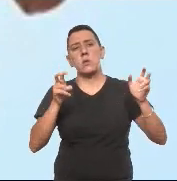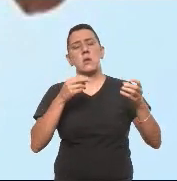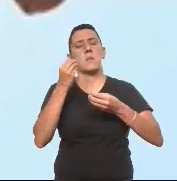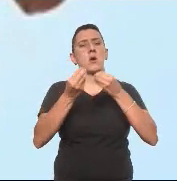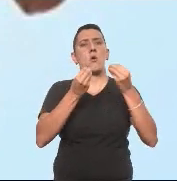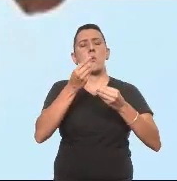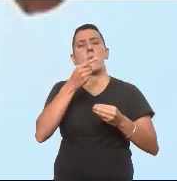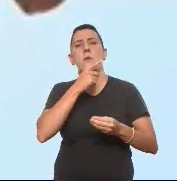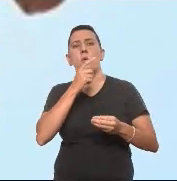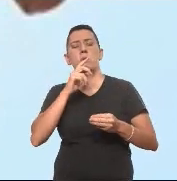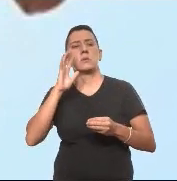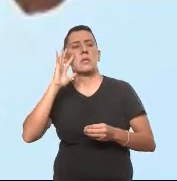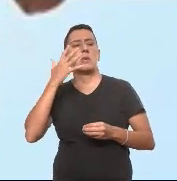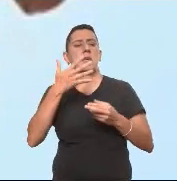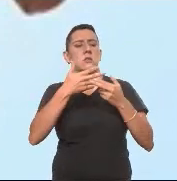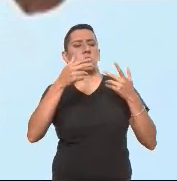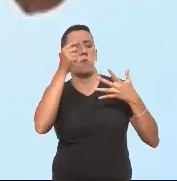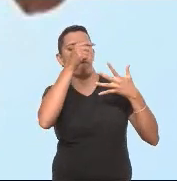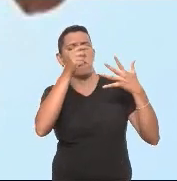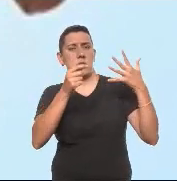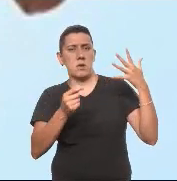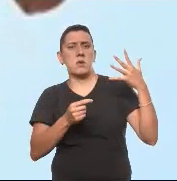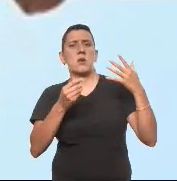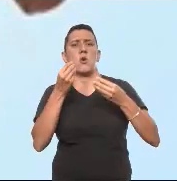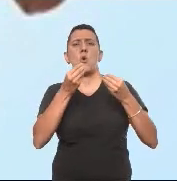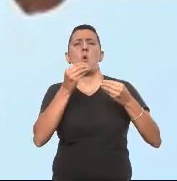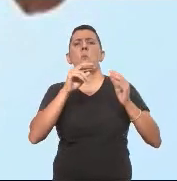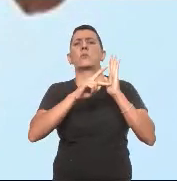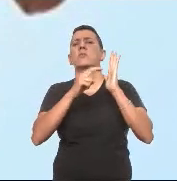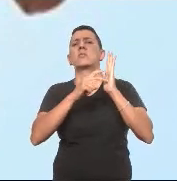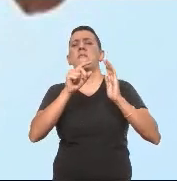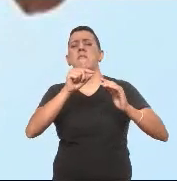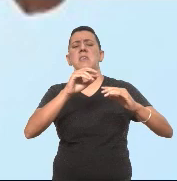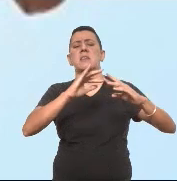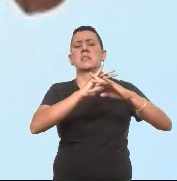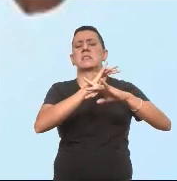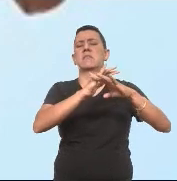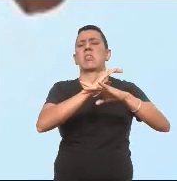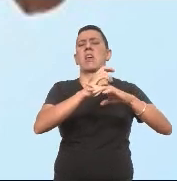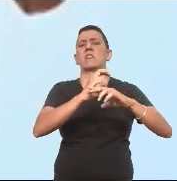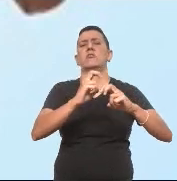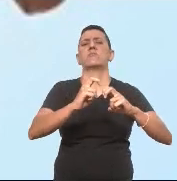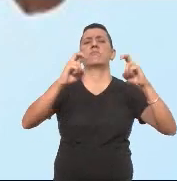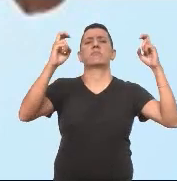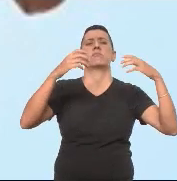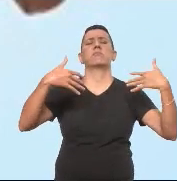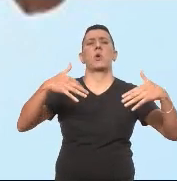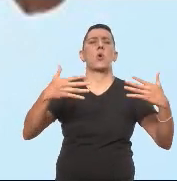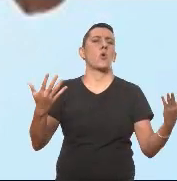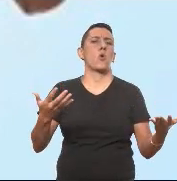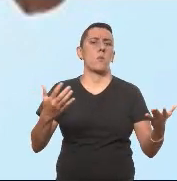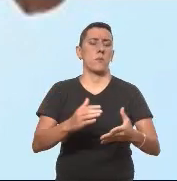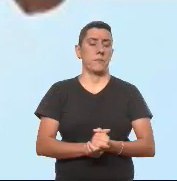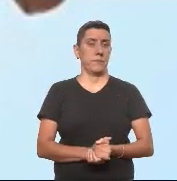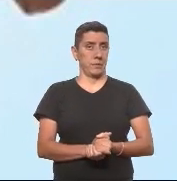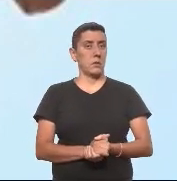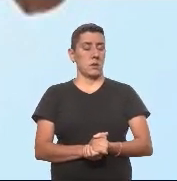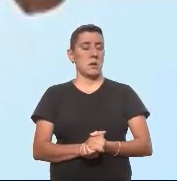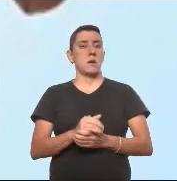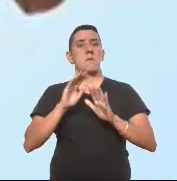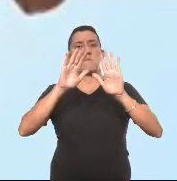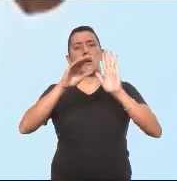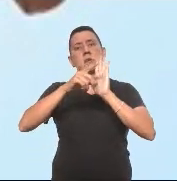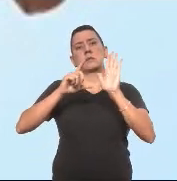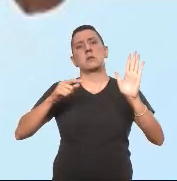enxergar um conceito mais abrangente de cidades inteligentes mas antes disso vou falar um pouquinho sobre a Away